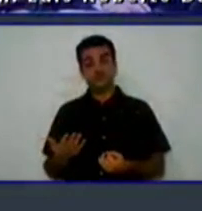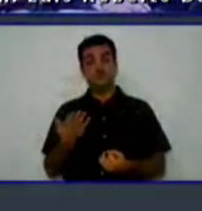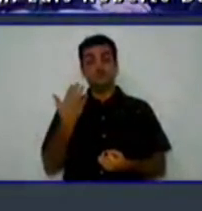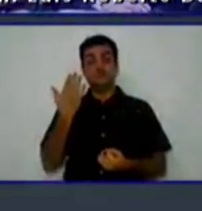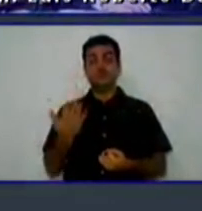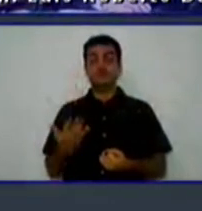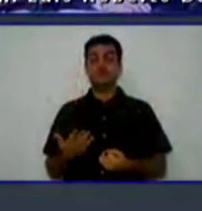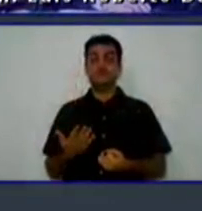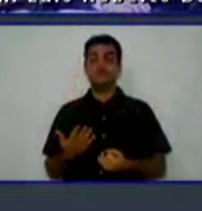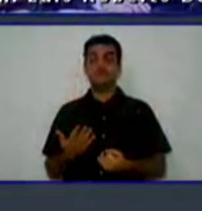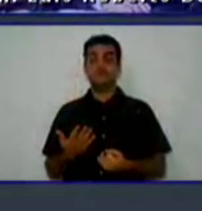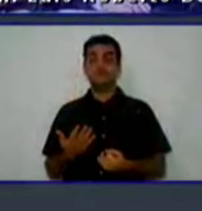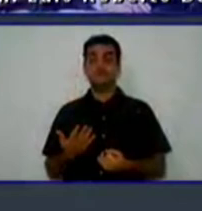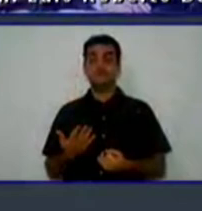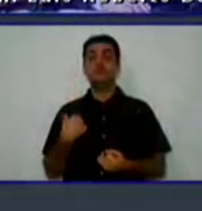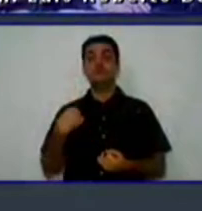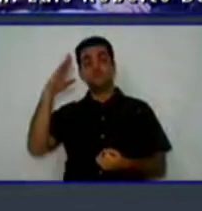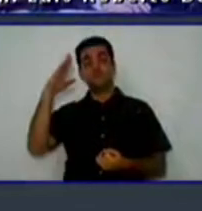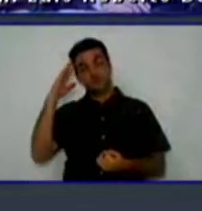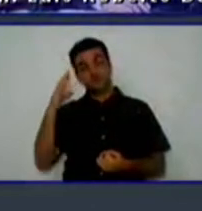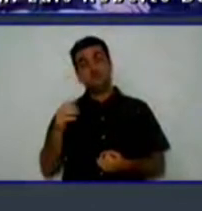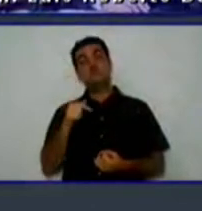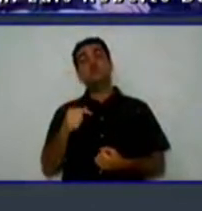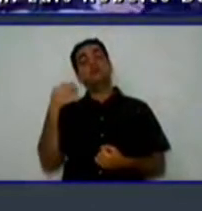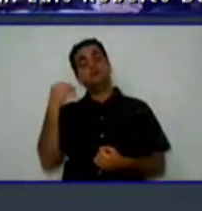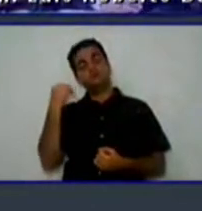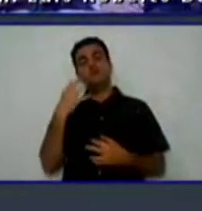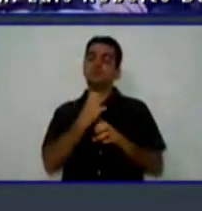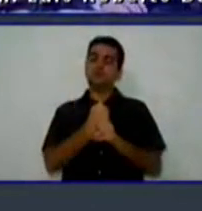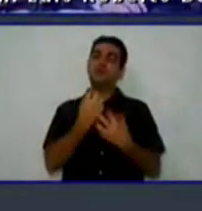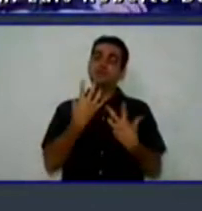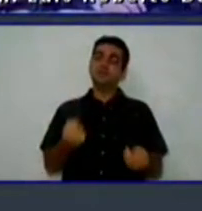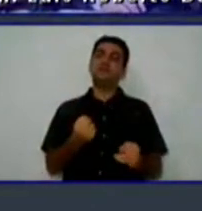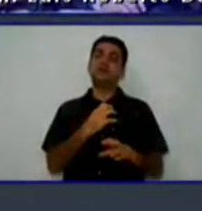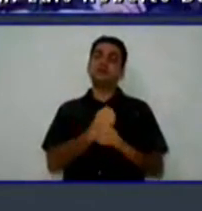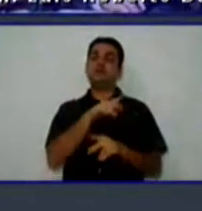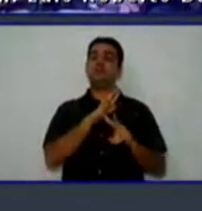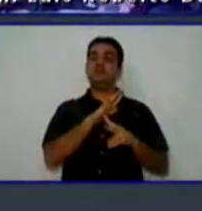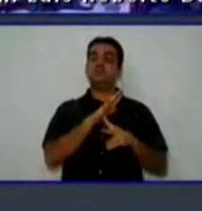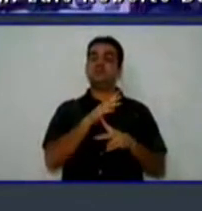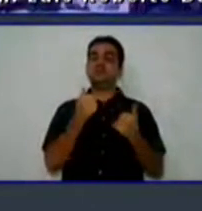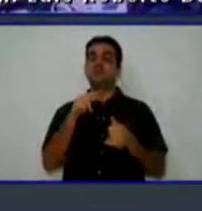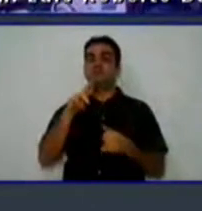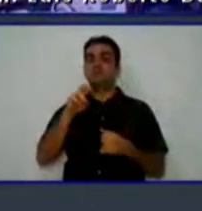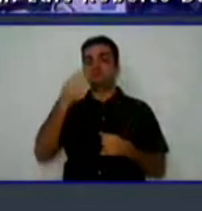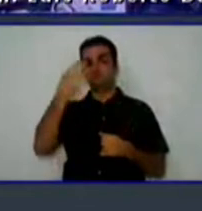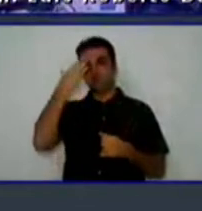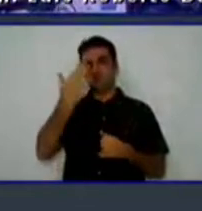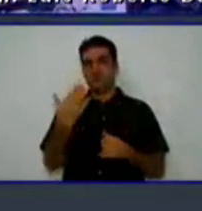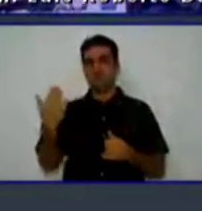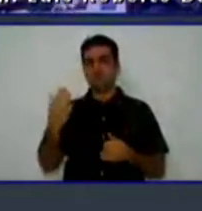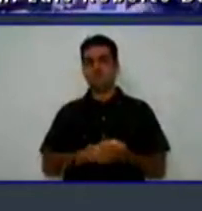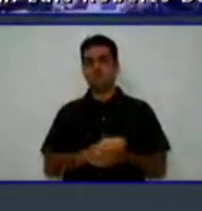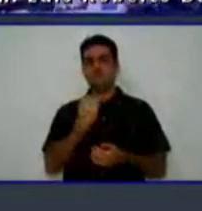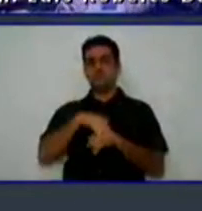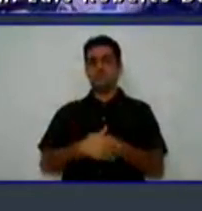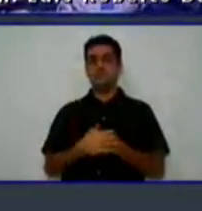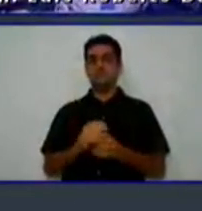que reflitam e aprovem as contas do Partido PROS. Muito obrigado. Boa noite.